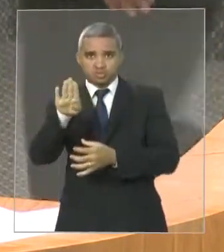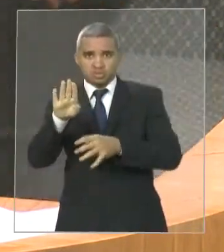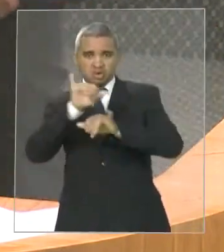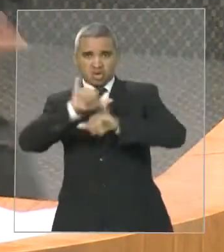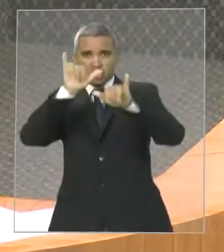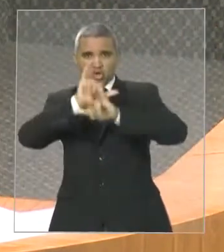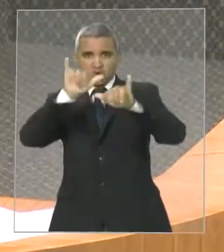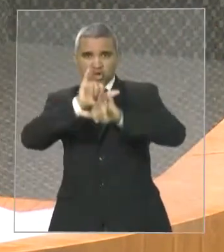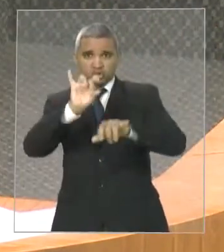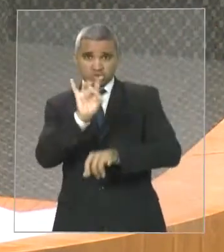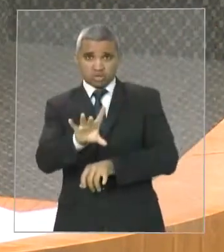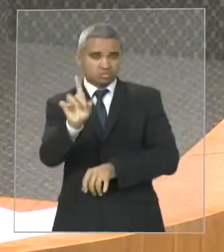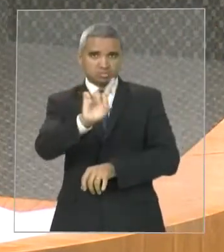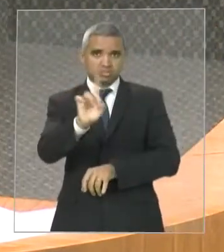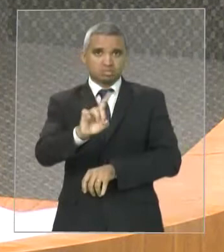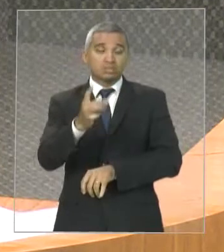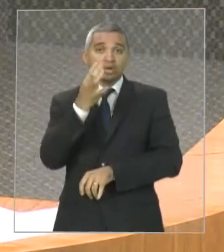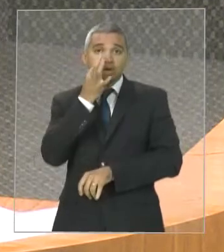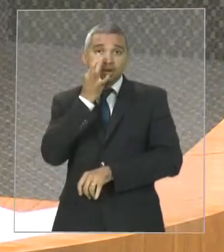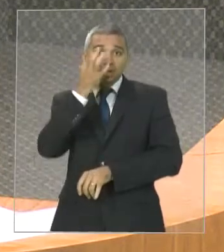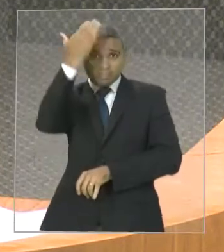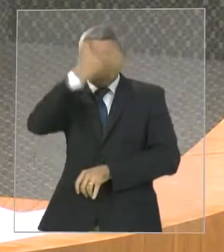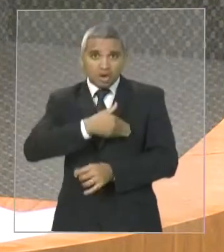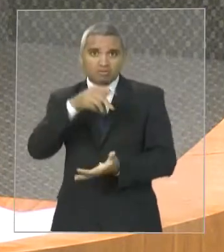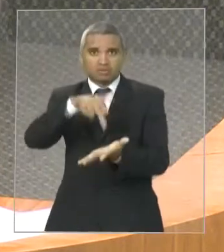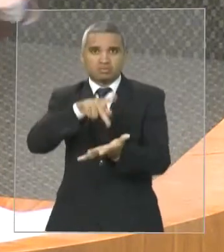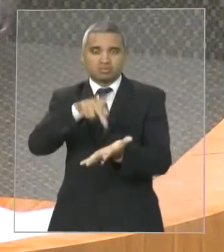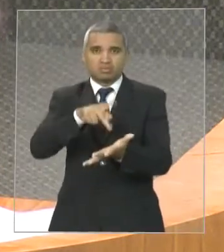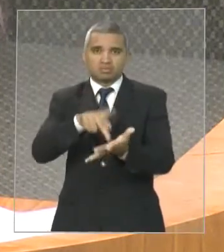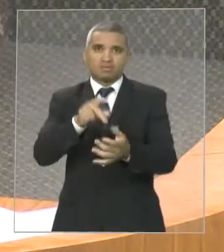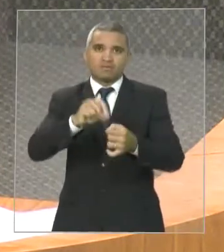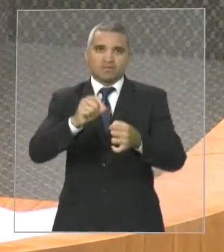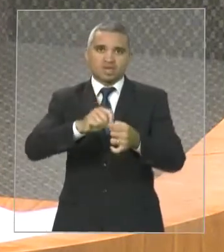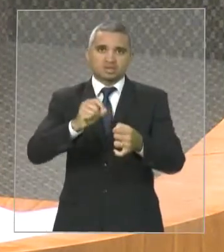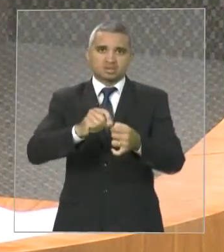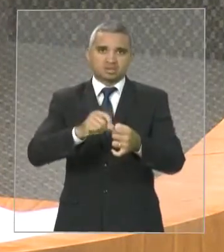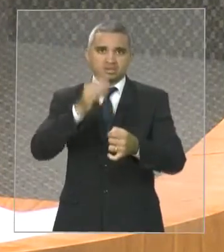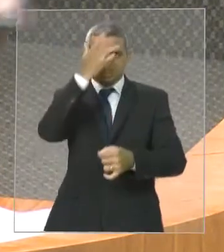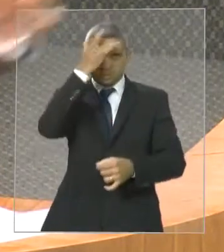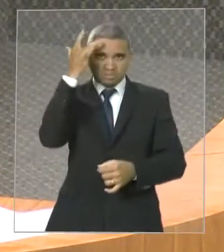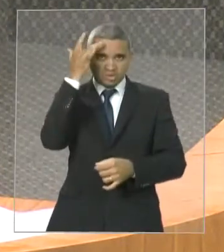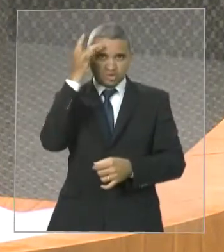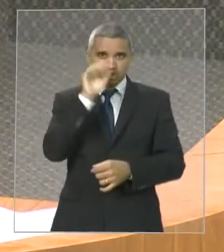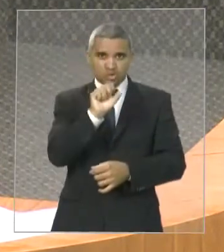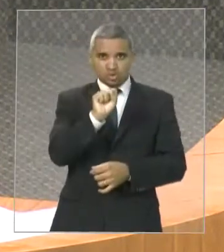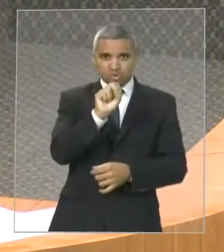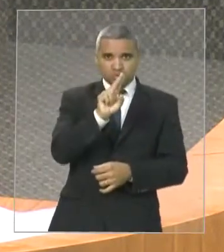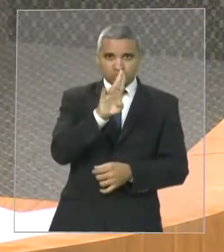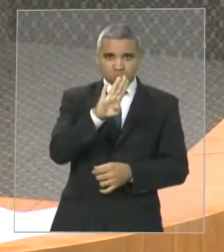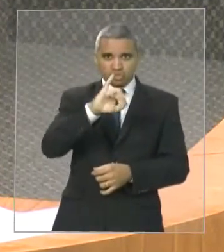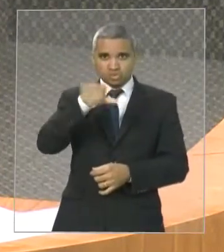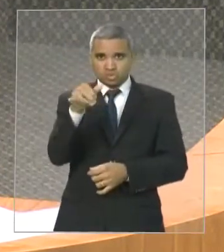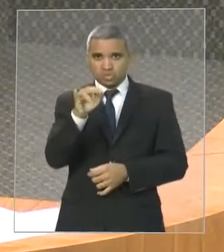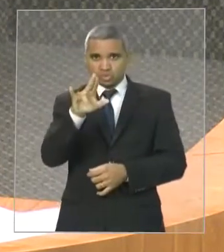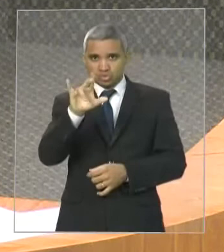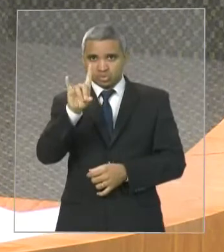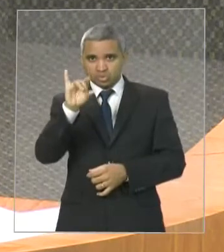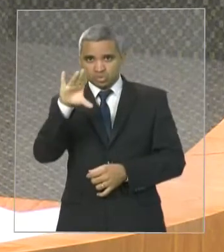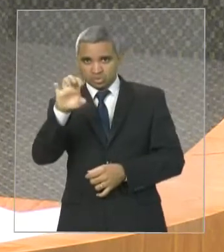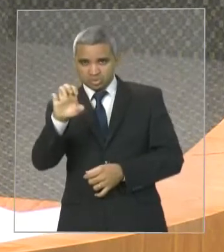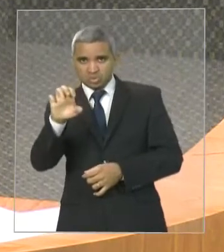segurança pública quer ações. Os subjuntos não querem propaganda dizendo que a segurança está boa. Querem